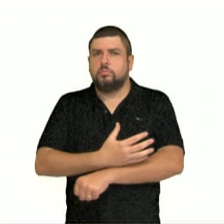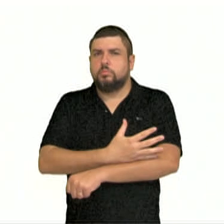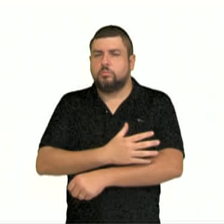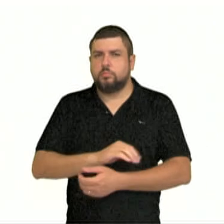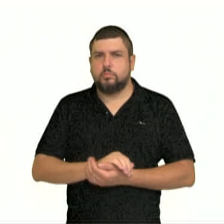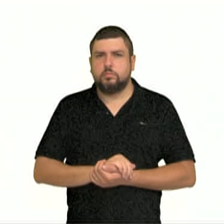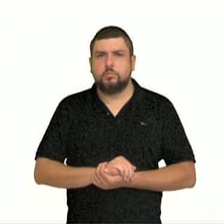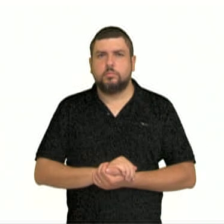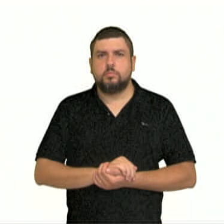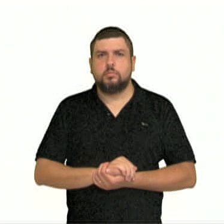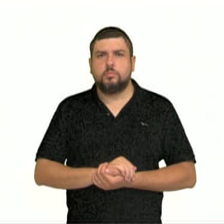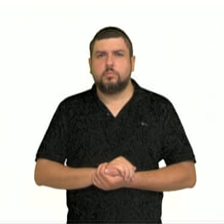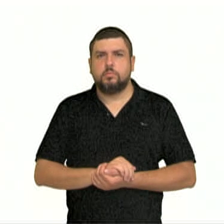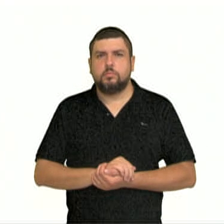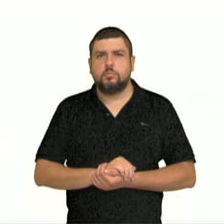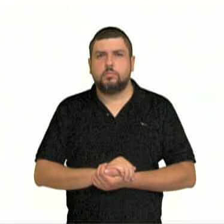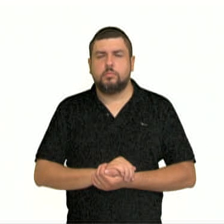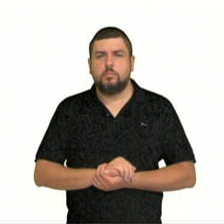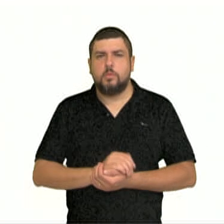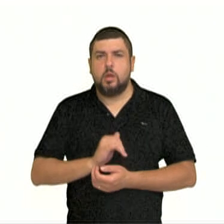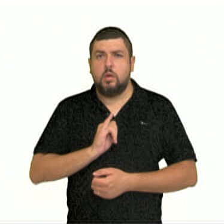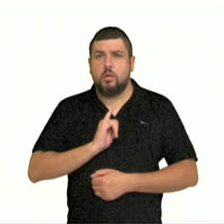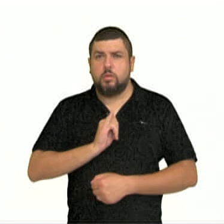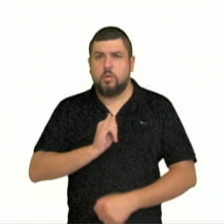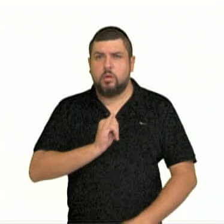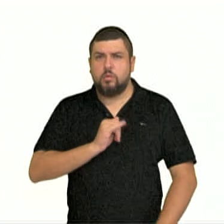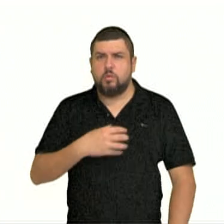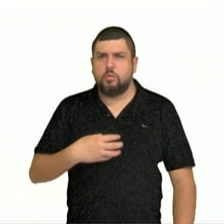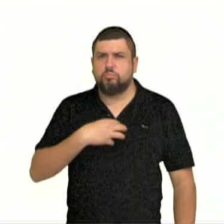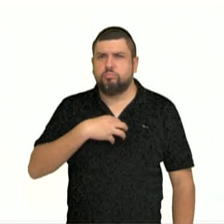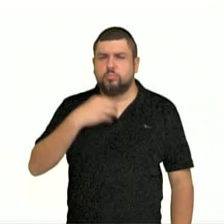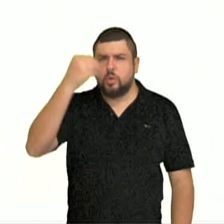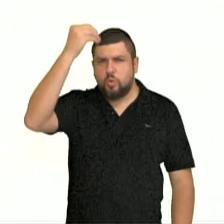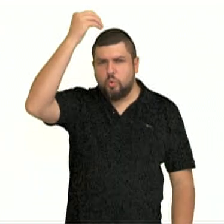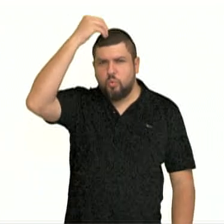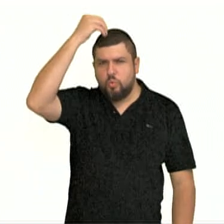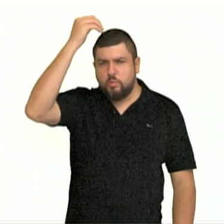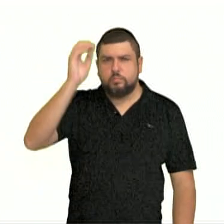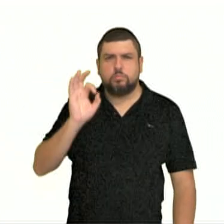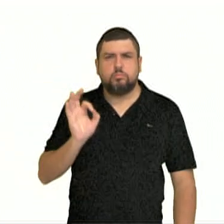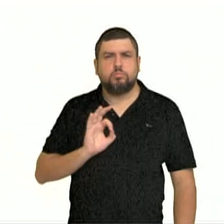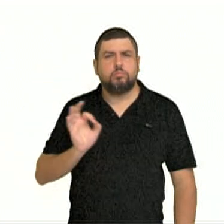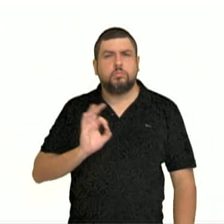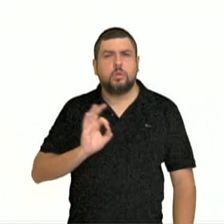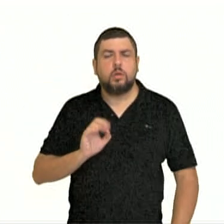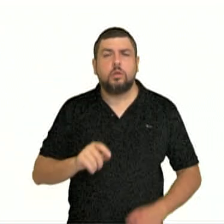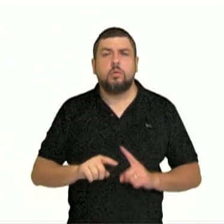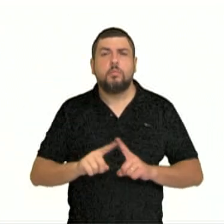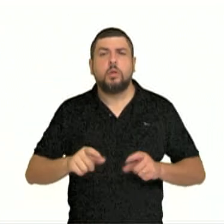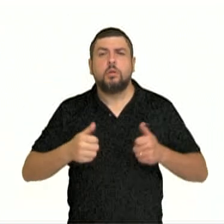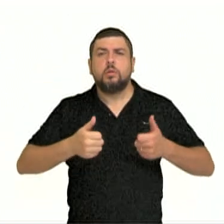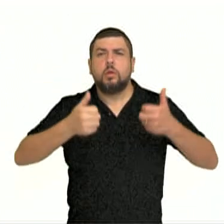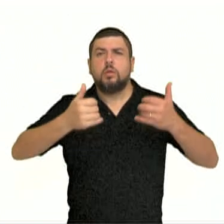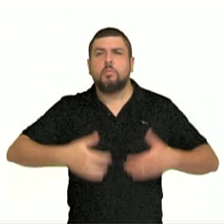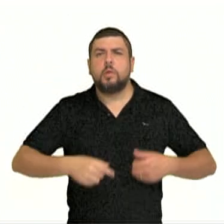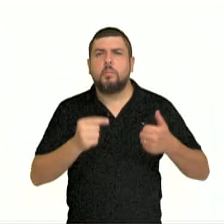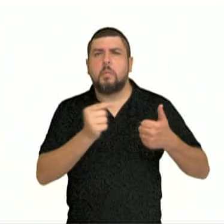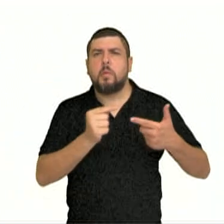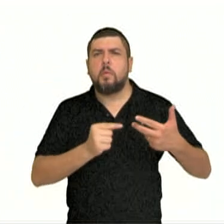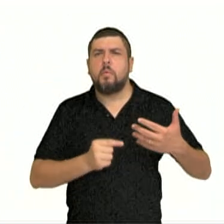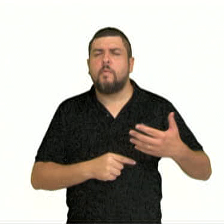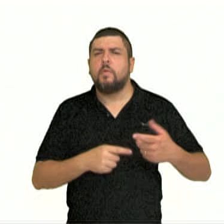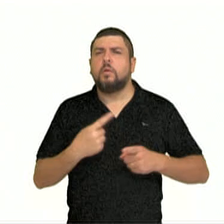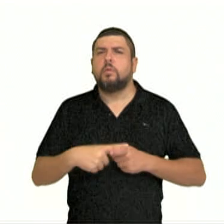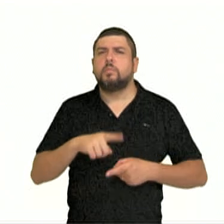O narrador não sente culpa e nem se justifica, apenas explica suas razões e relata o